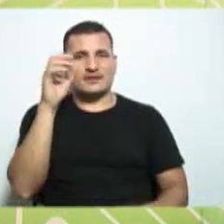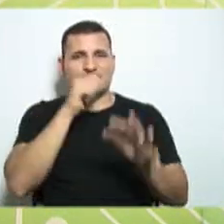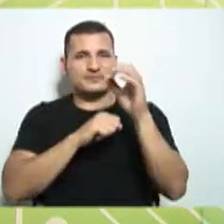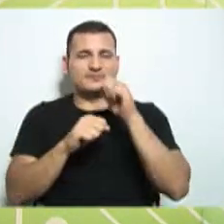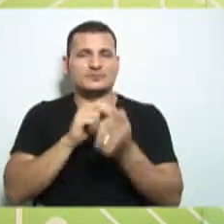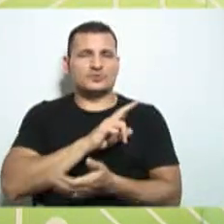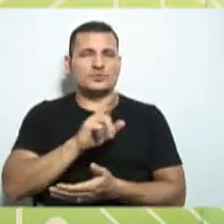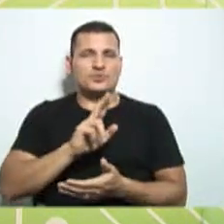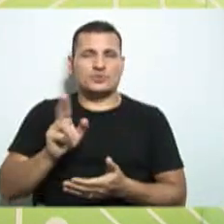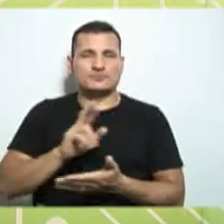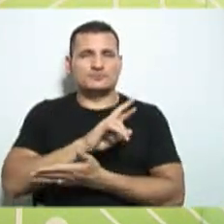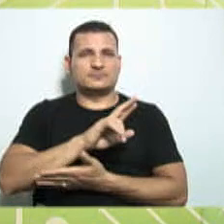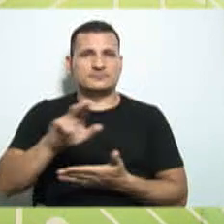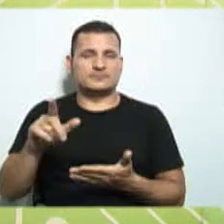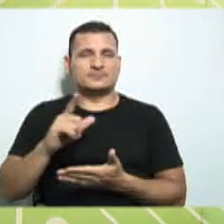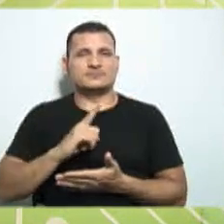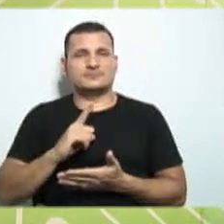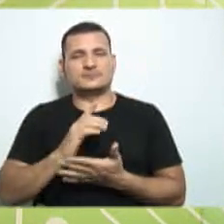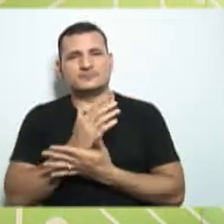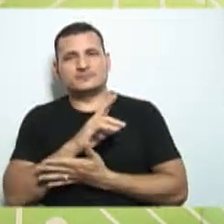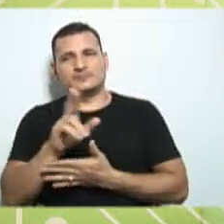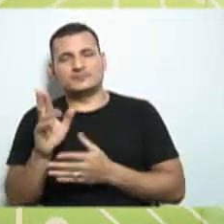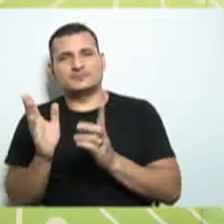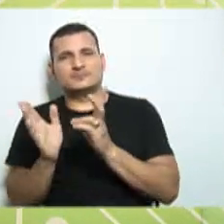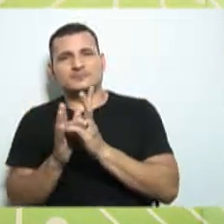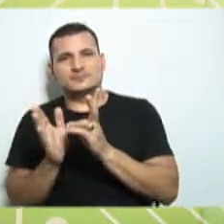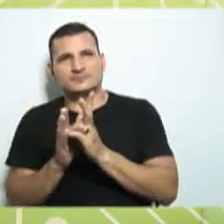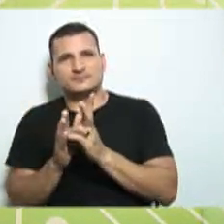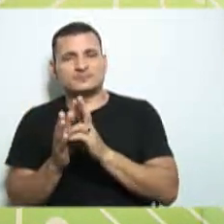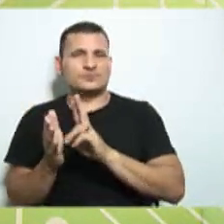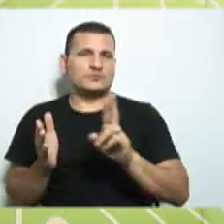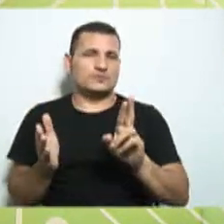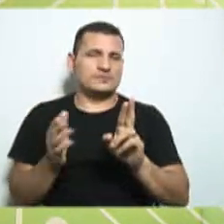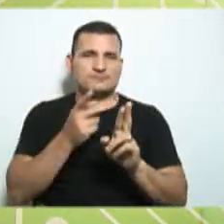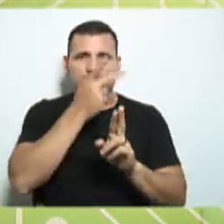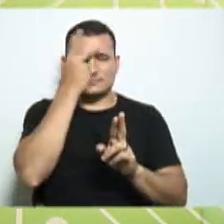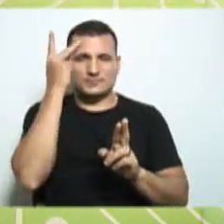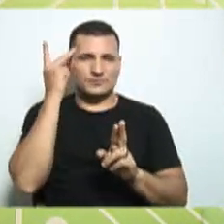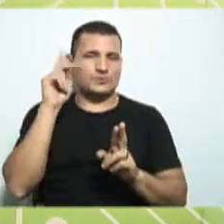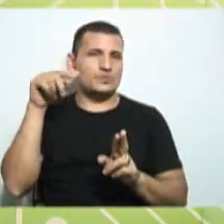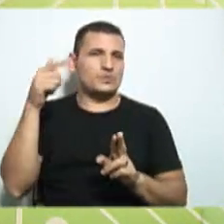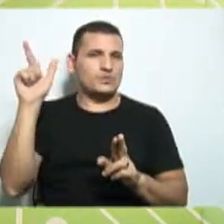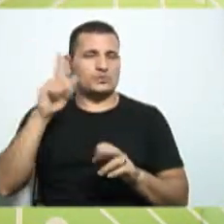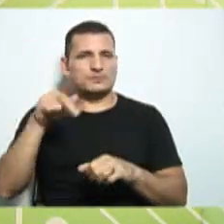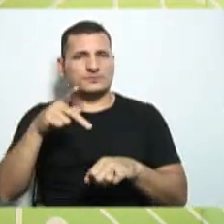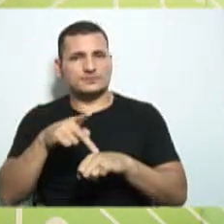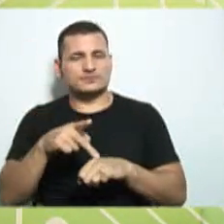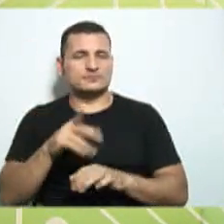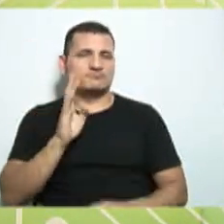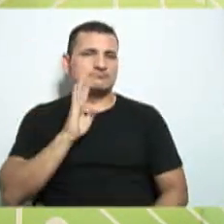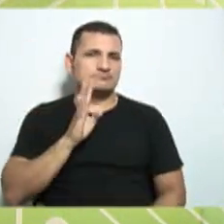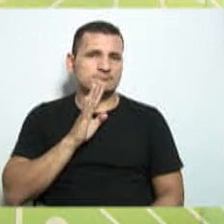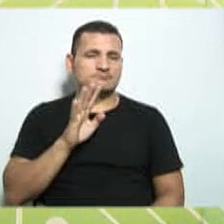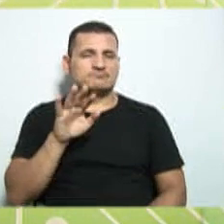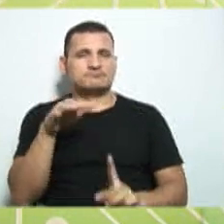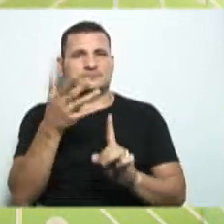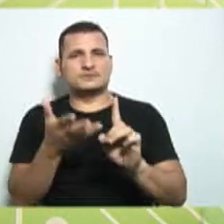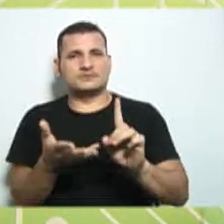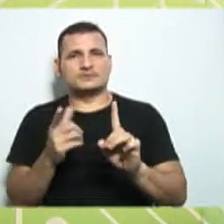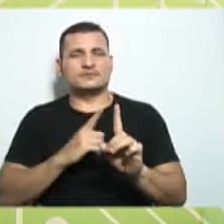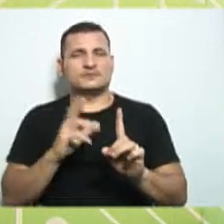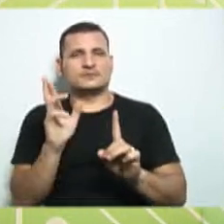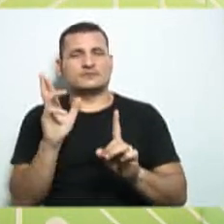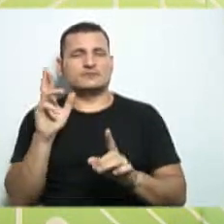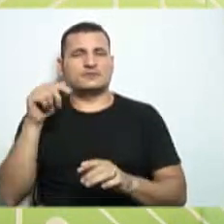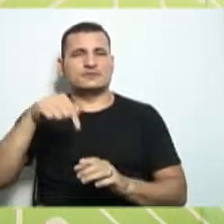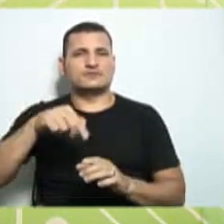algumas escolas que tem o nome indígena, o nome de pessoas estrangeiras aí, mas assim, muito bacana, muita homenagem aí a quem fez